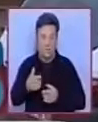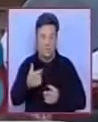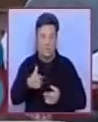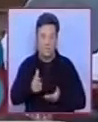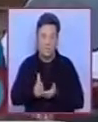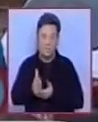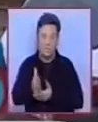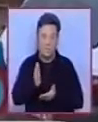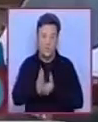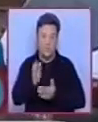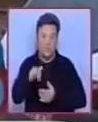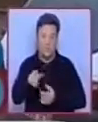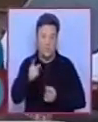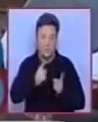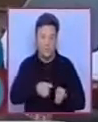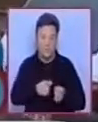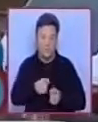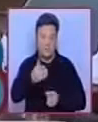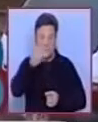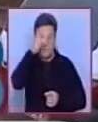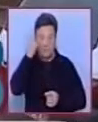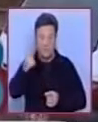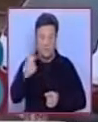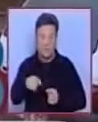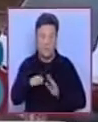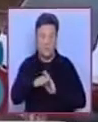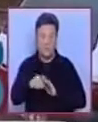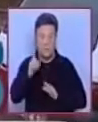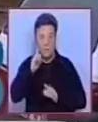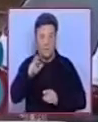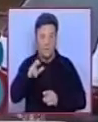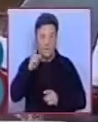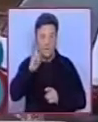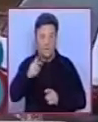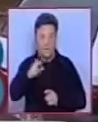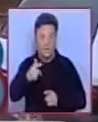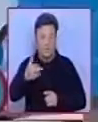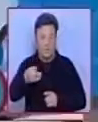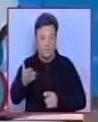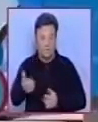decorrer até ao final de março. No verão, temos o programa na Rádio e Televisão de Portugal.